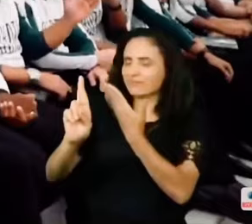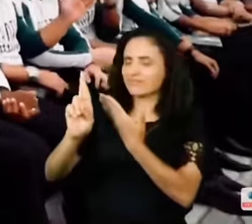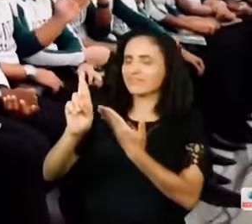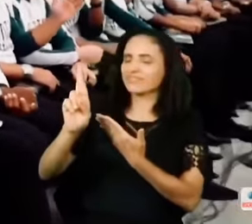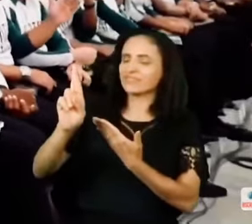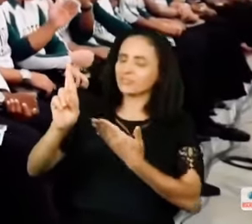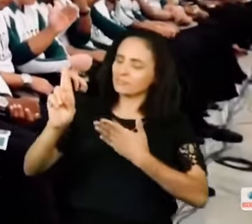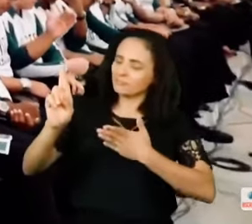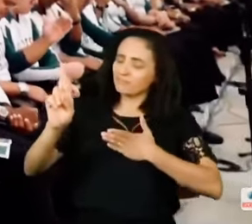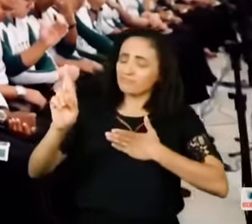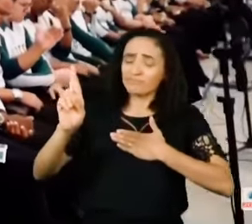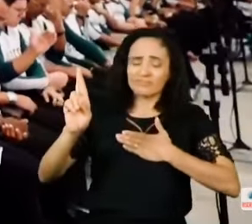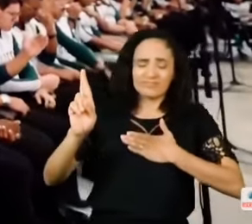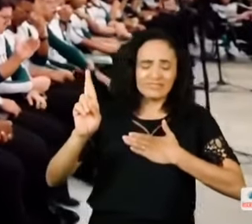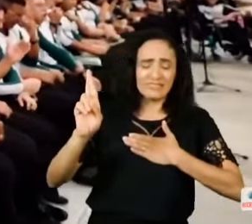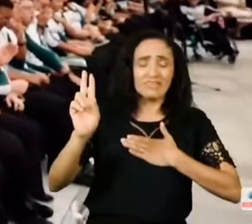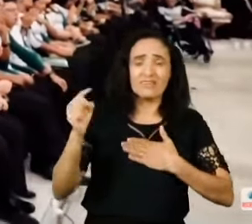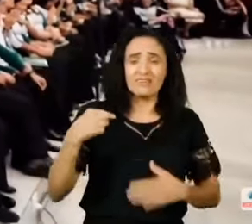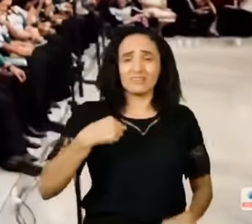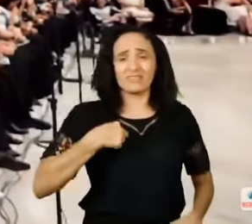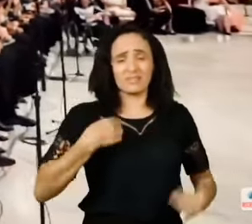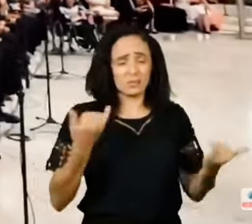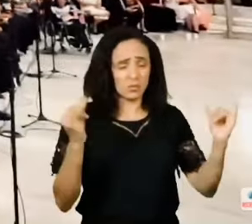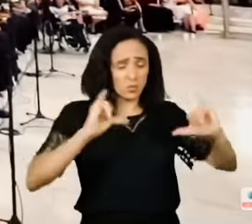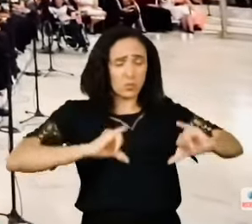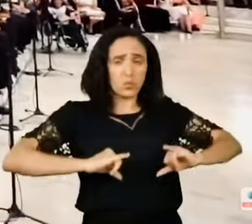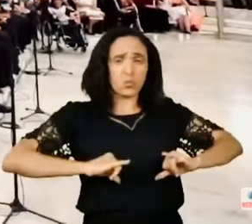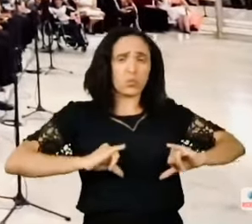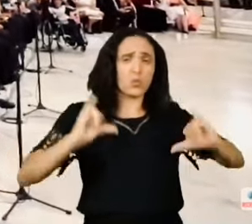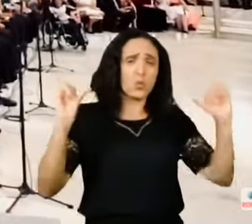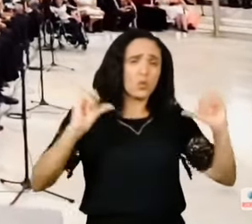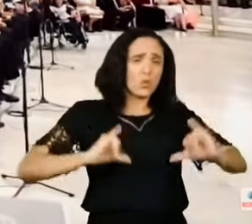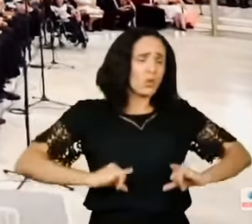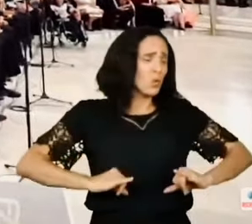santo, mesmo que eu sofra,